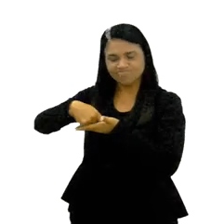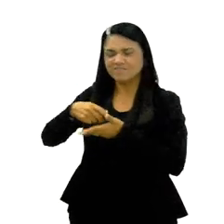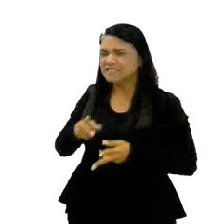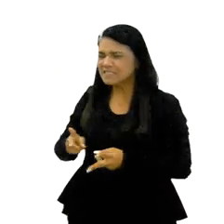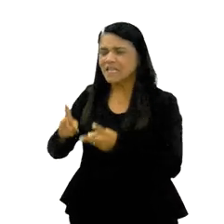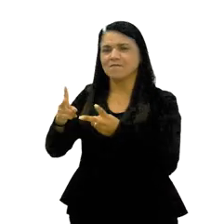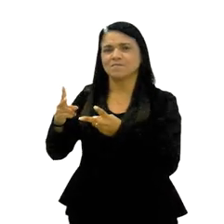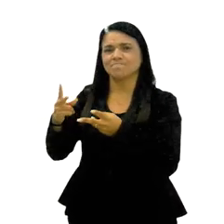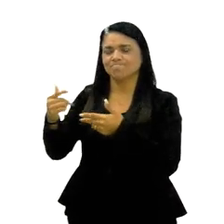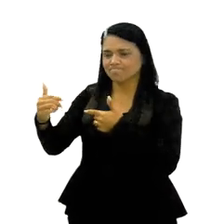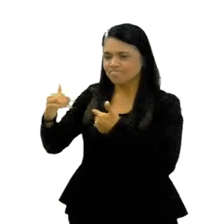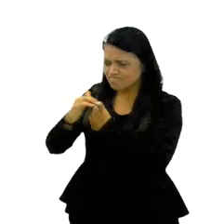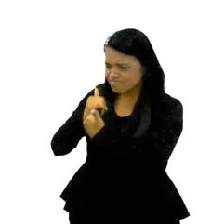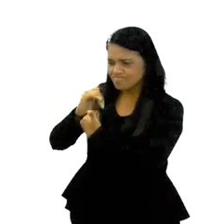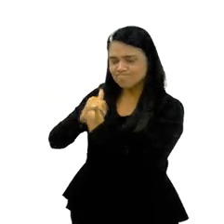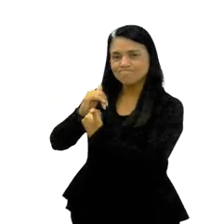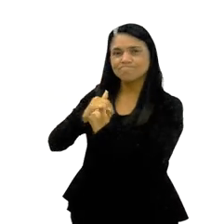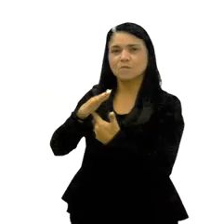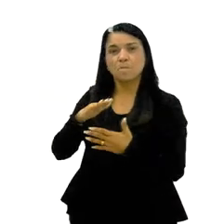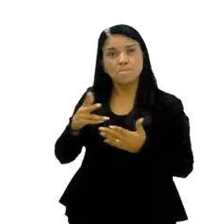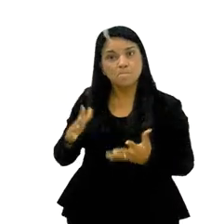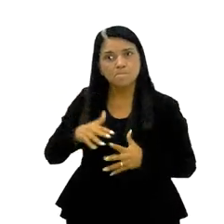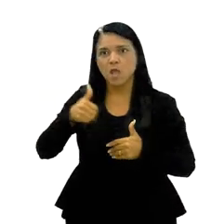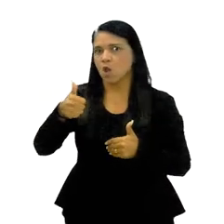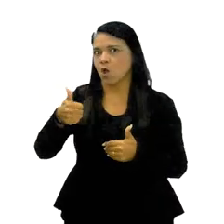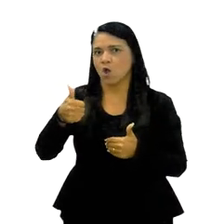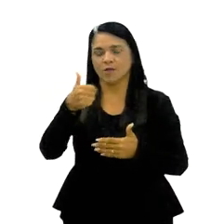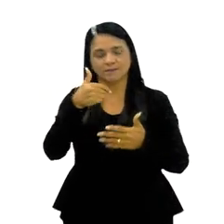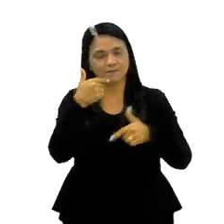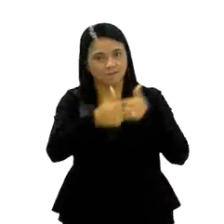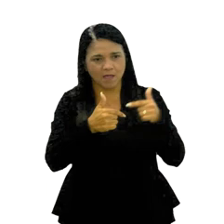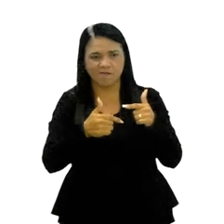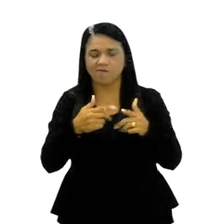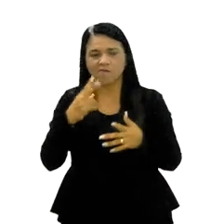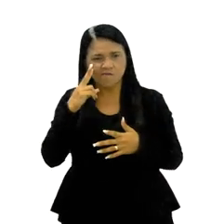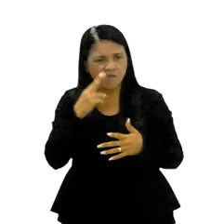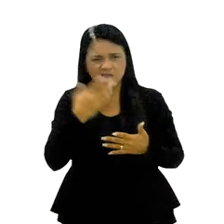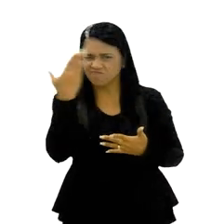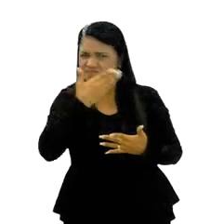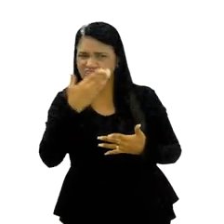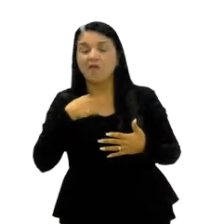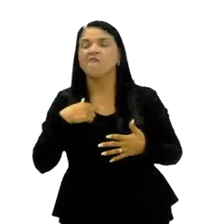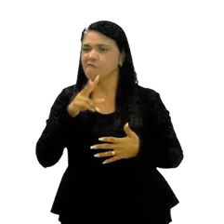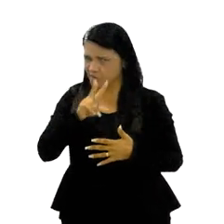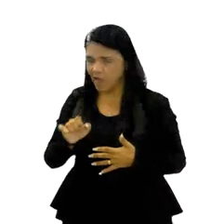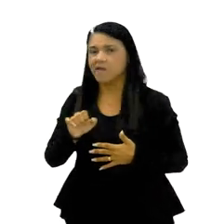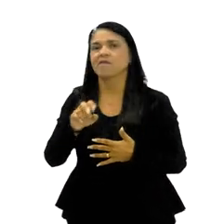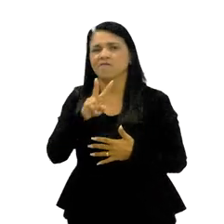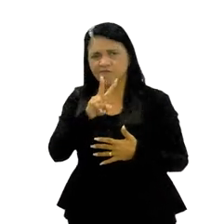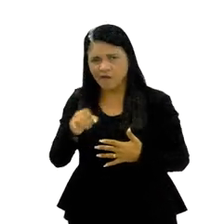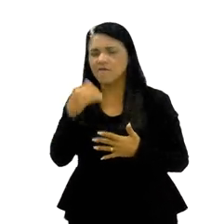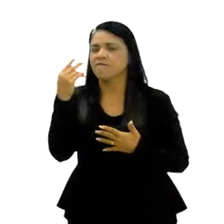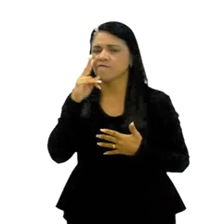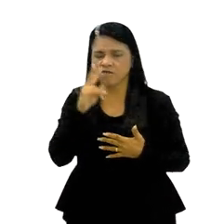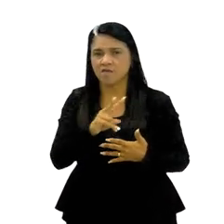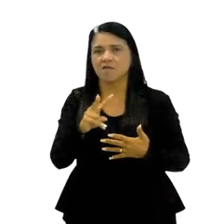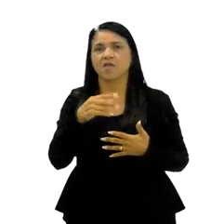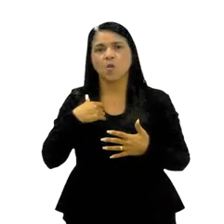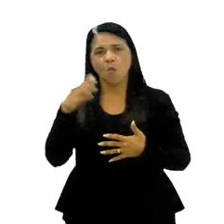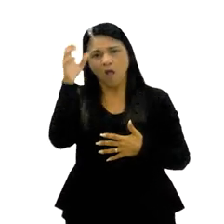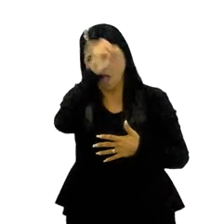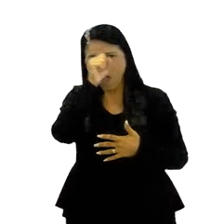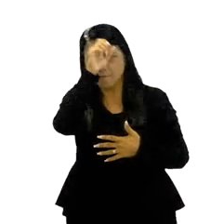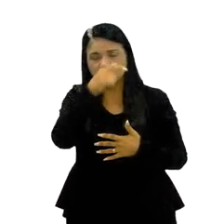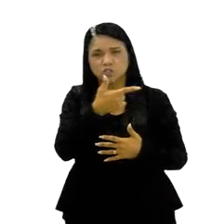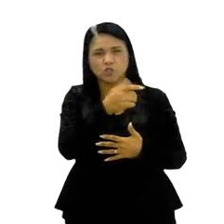vezes? Porque é um cara que sempre busca o melhor, e ele quer o melhor. As pessoas, isso ninguém vai ver. Vai. Vai. Isso vai ver. Eu